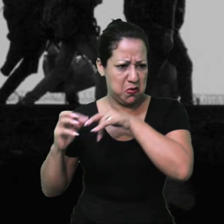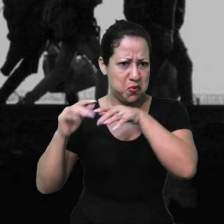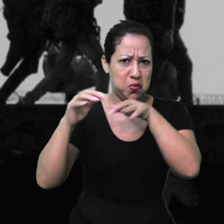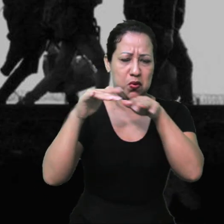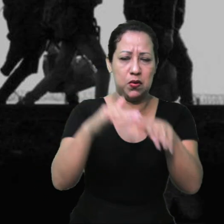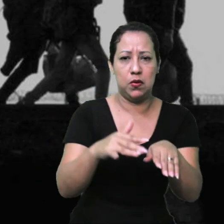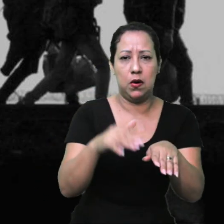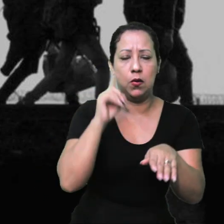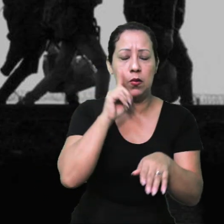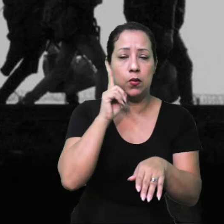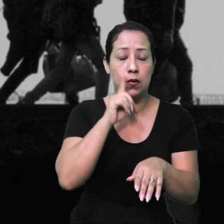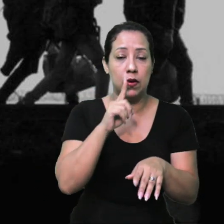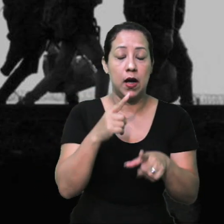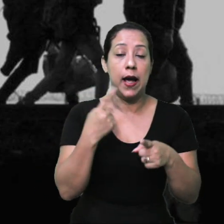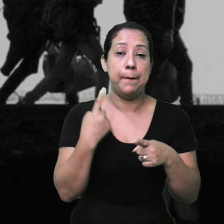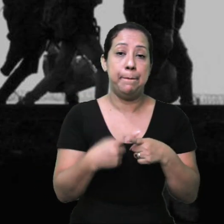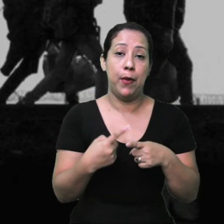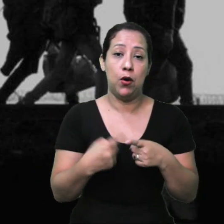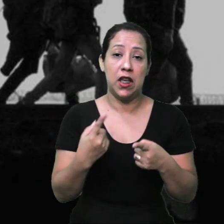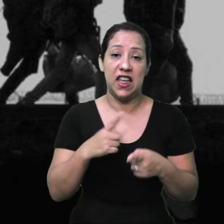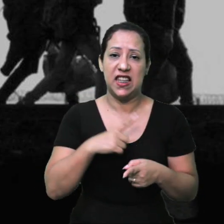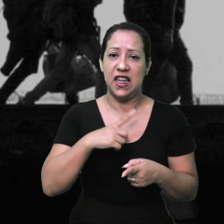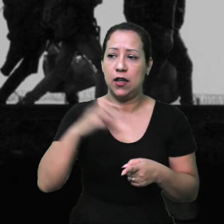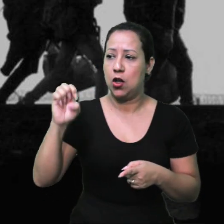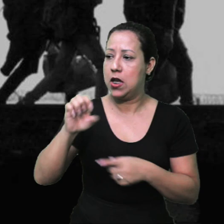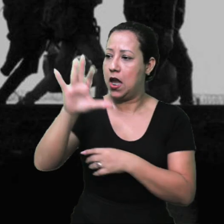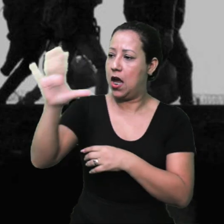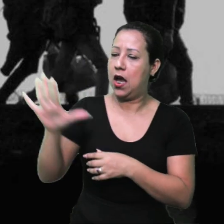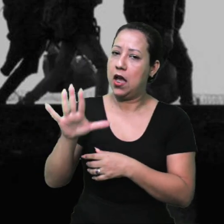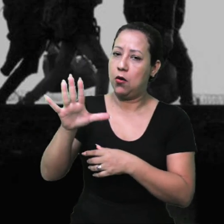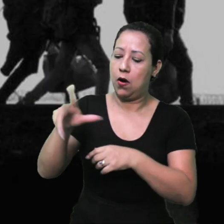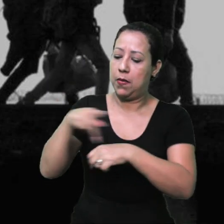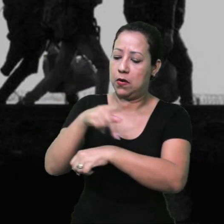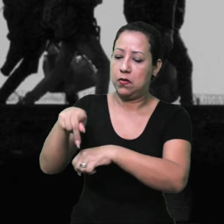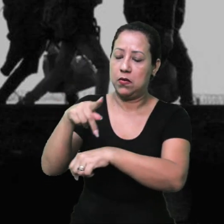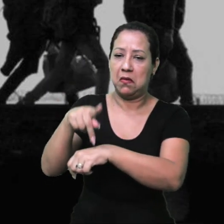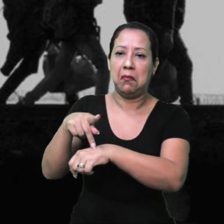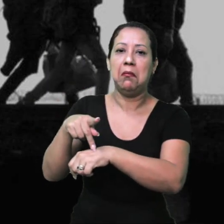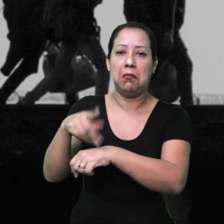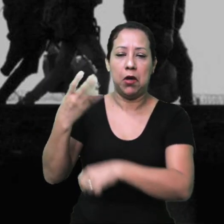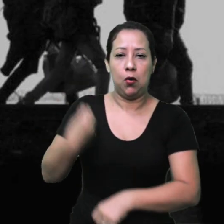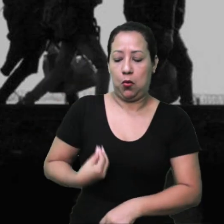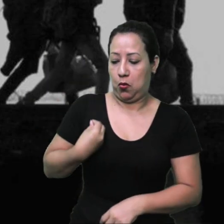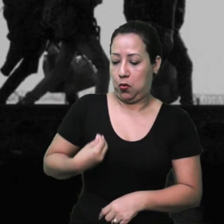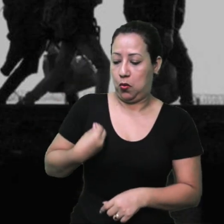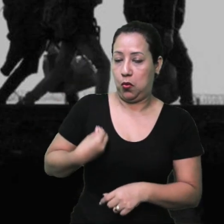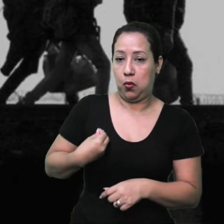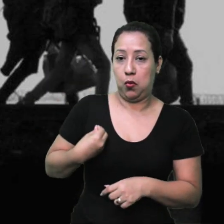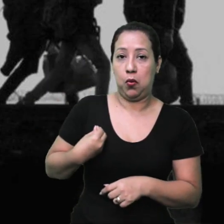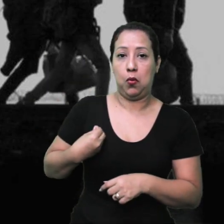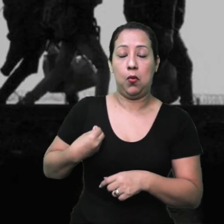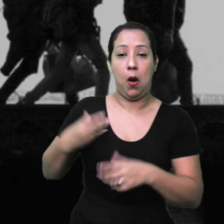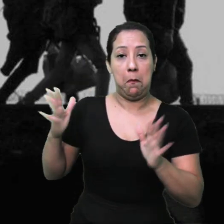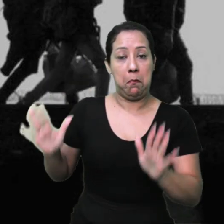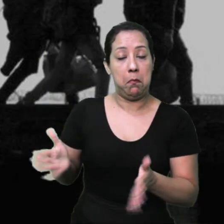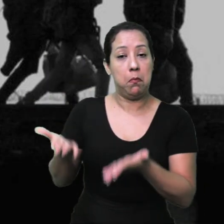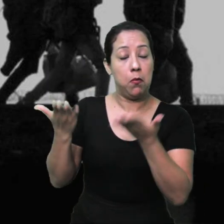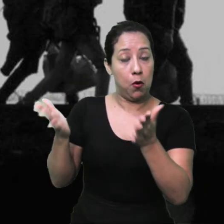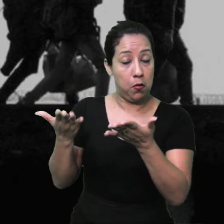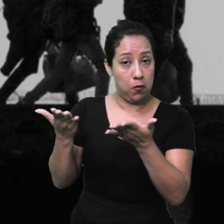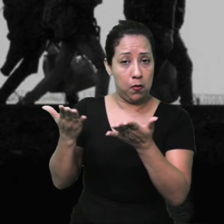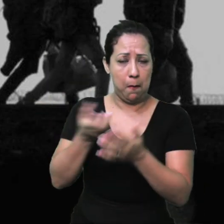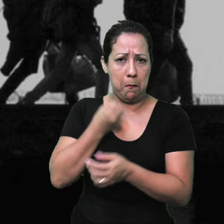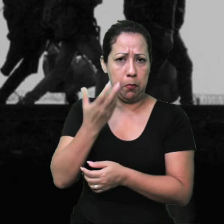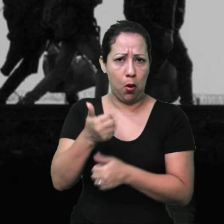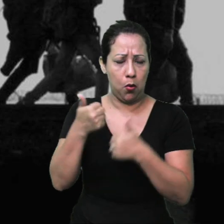porque muitos países na Europa têm uma excelente qualidade de vida. Mas isso não significa dizer que